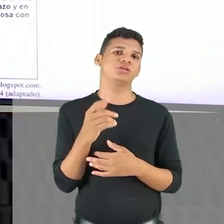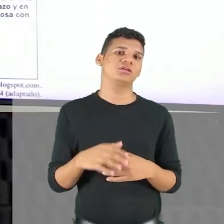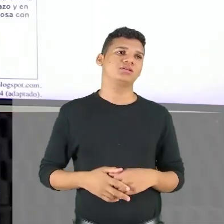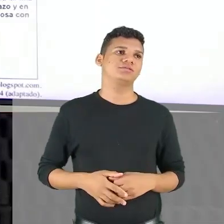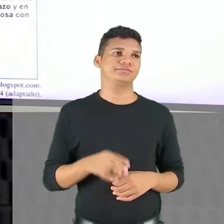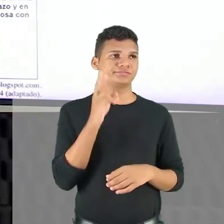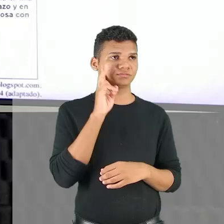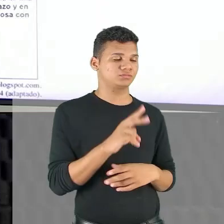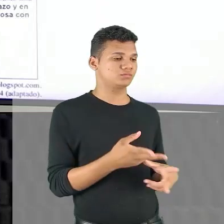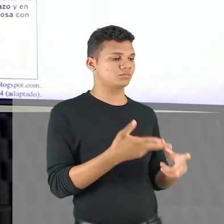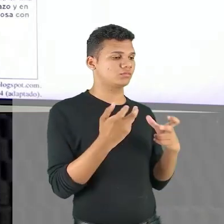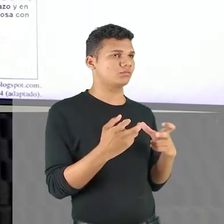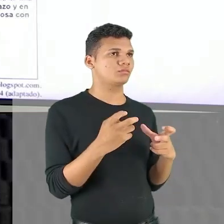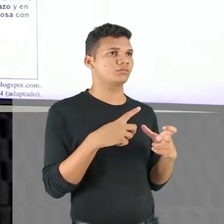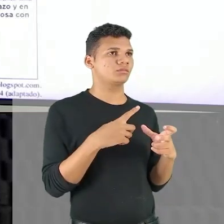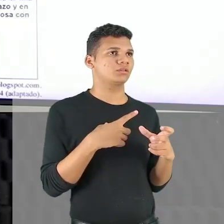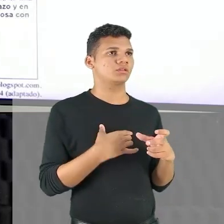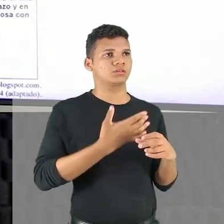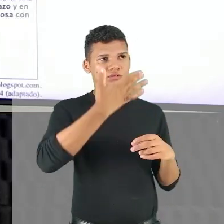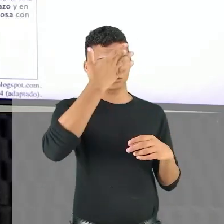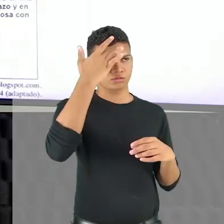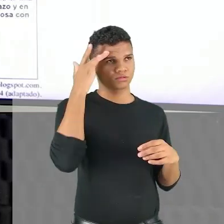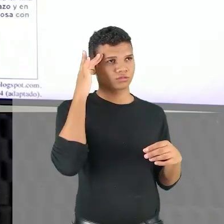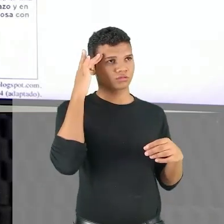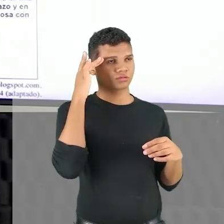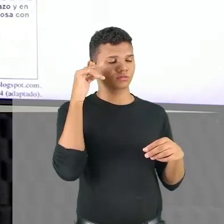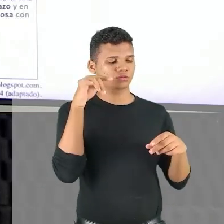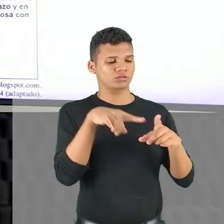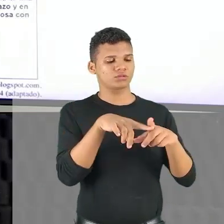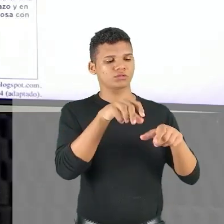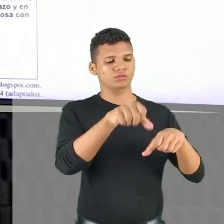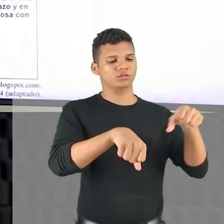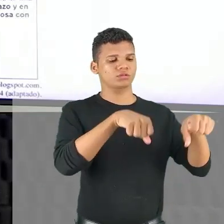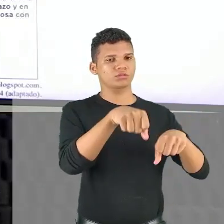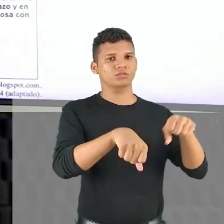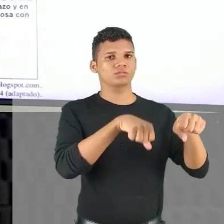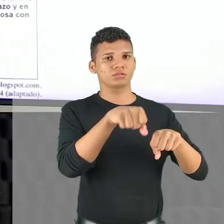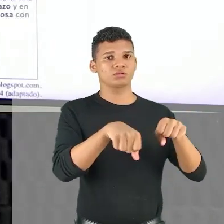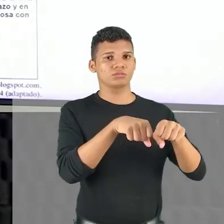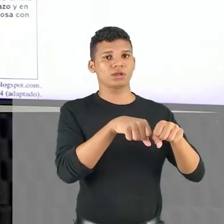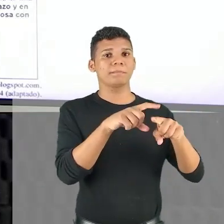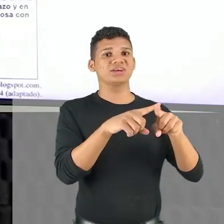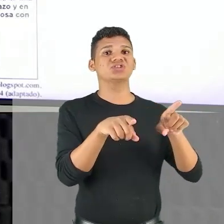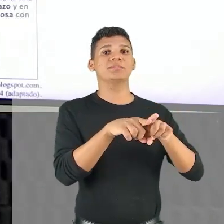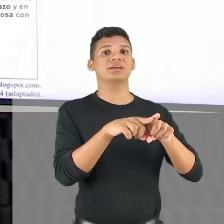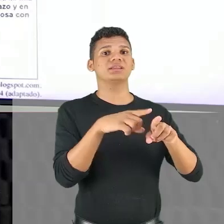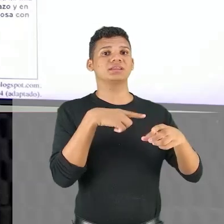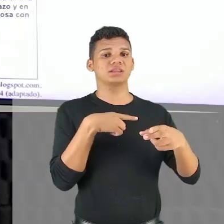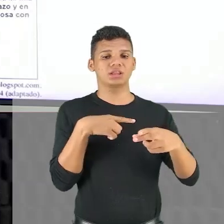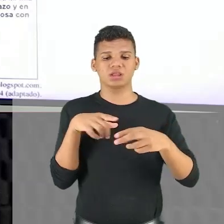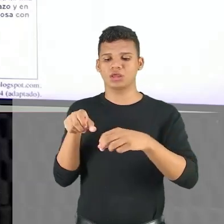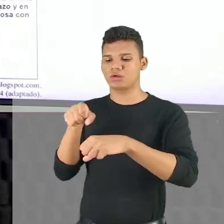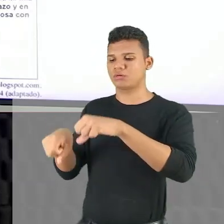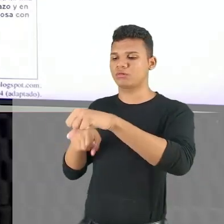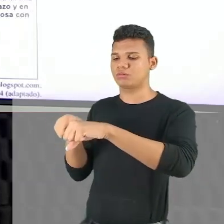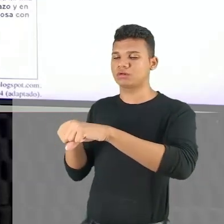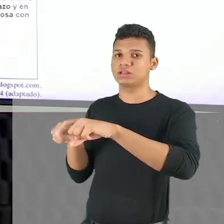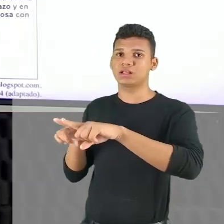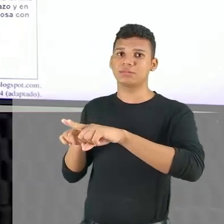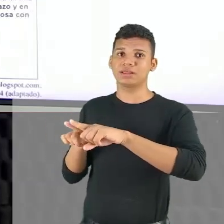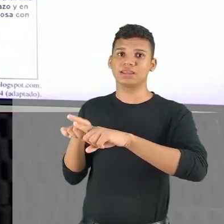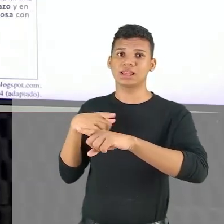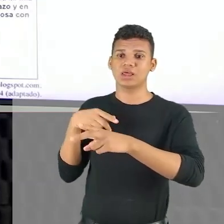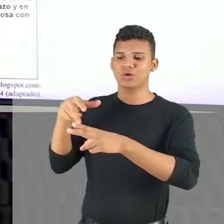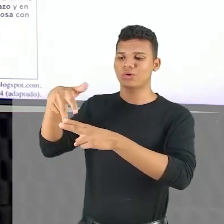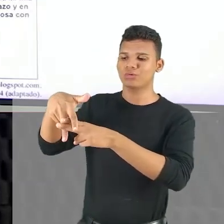ali um pedalando, né? E a bicicleta longa. São dois pedalando ao mesmo tempo. Então ali é um após o outro, tandem. Nesse